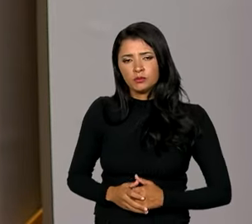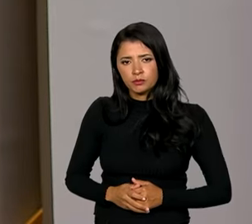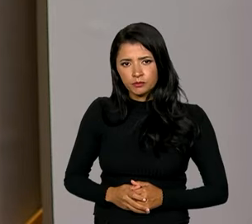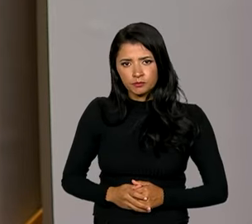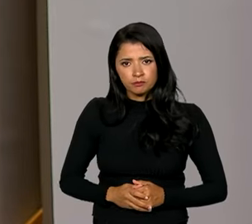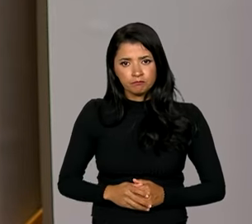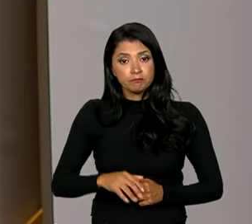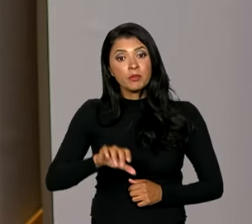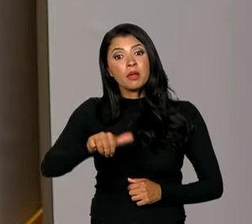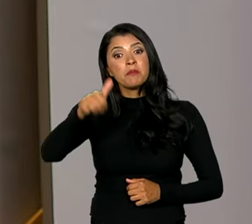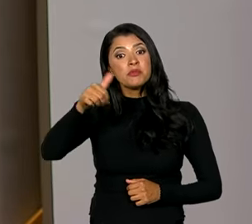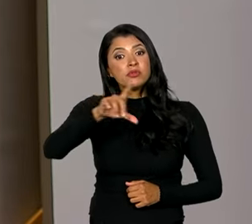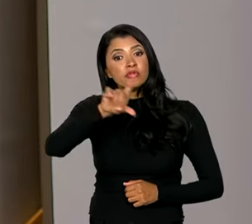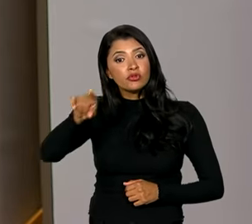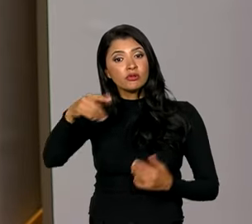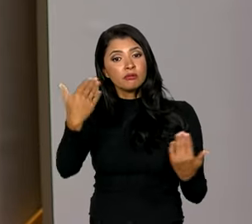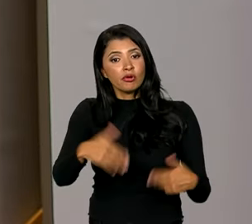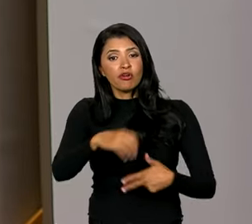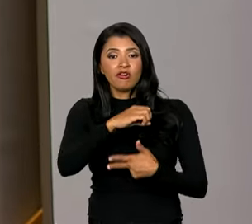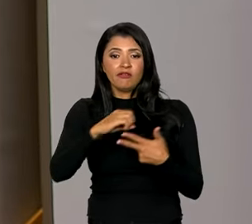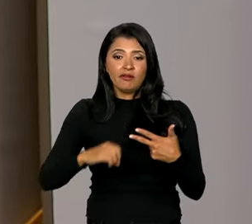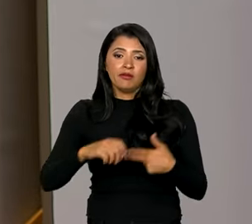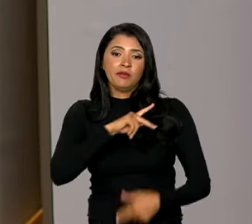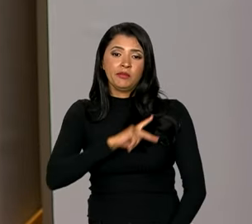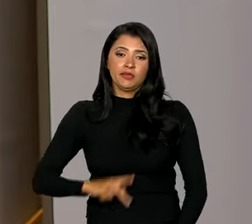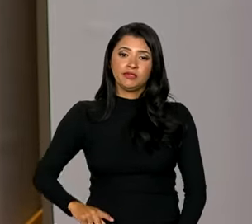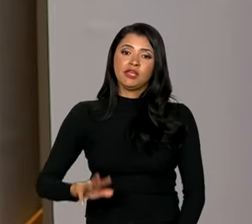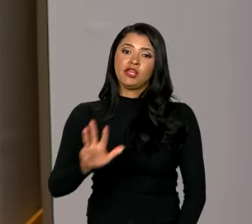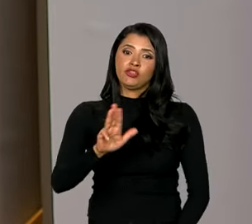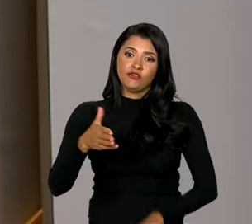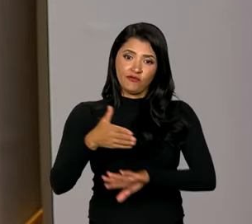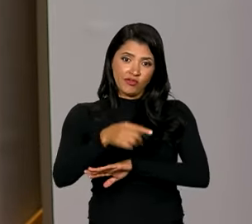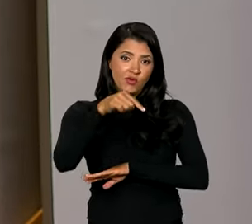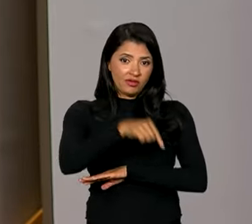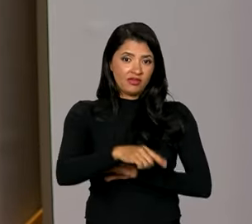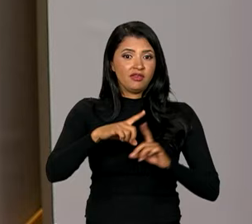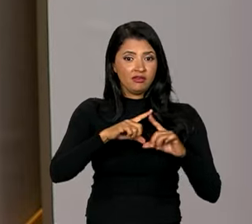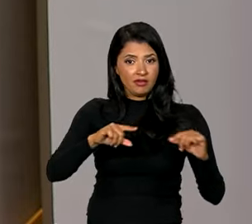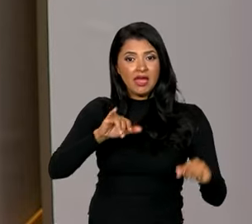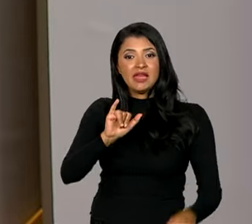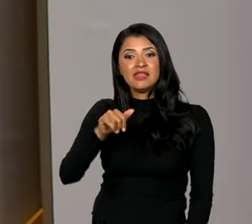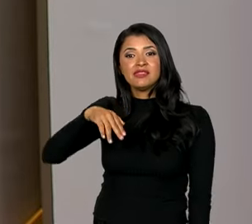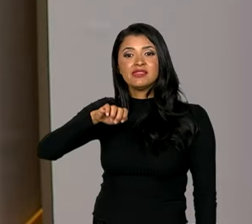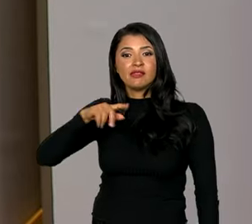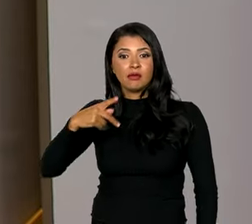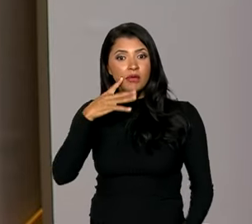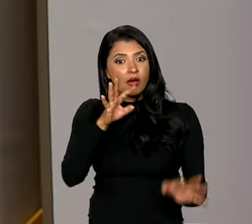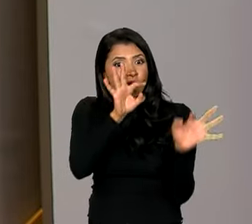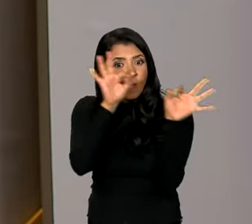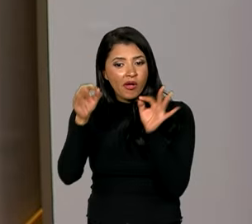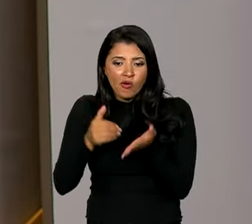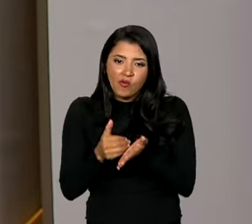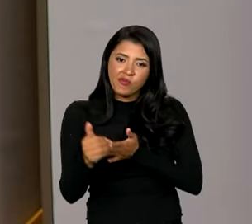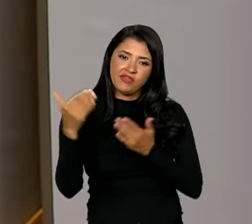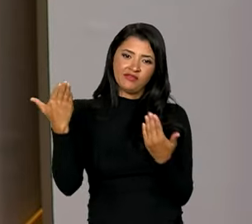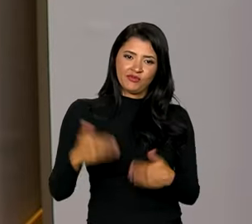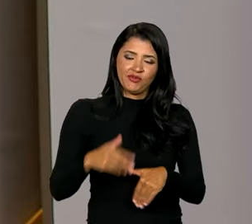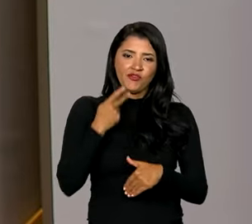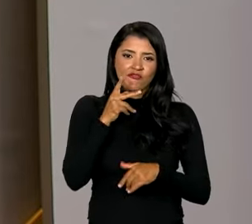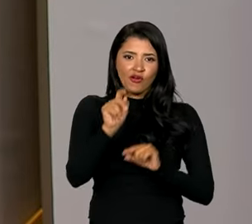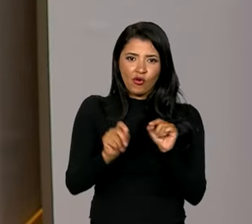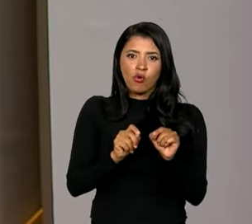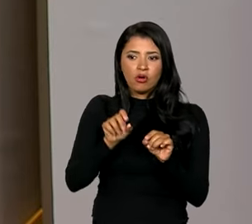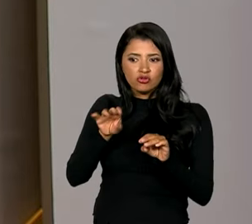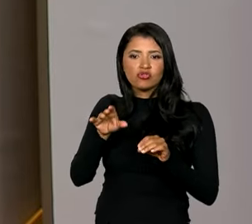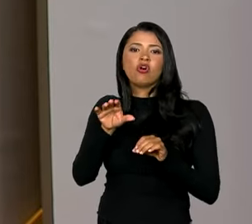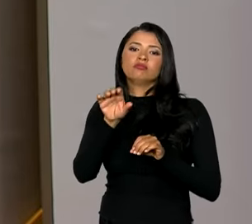e no primeiro dia de Eném o presidente Lula esteve no Inep aqui em Brasília para acompanhar o início das provas e disse que só com